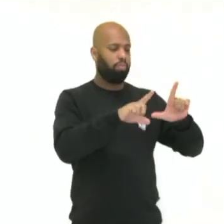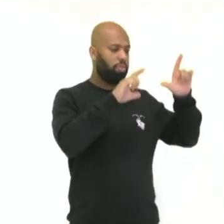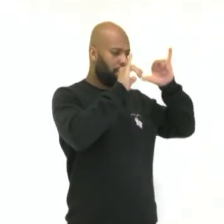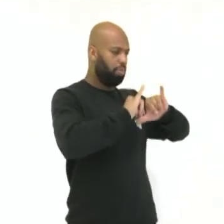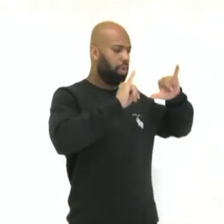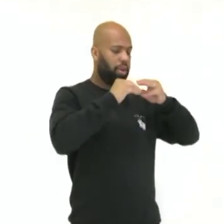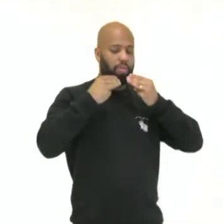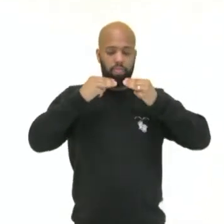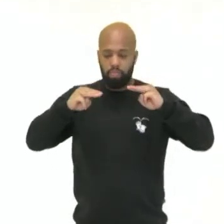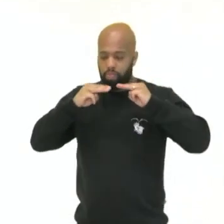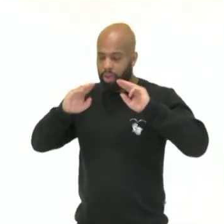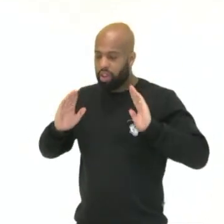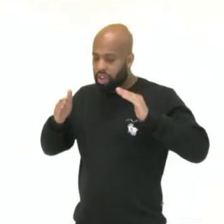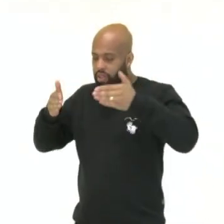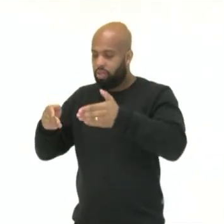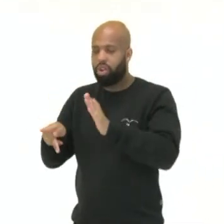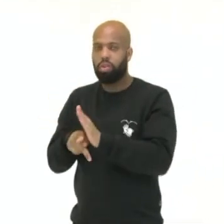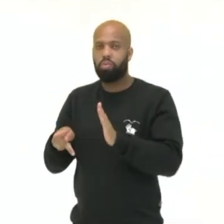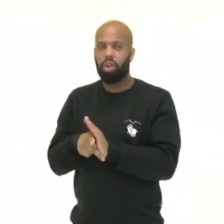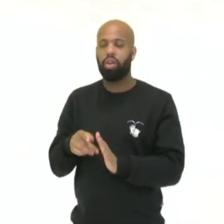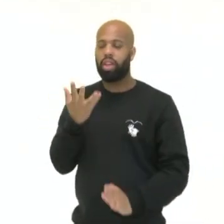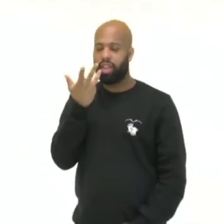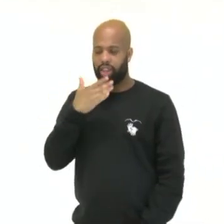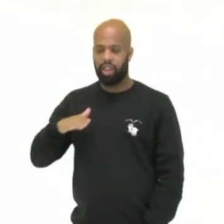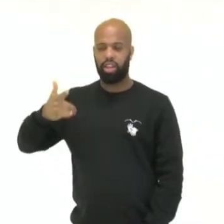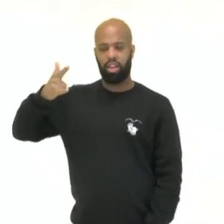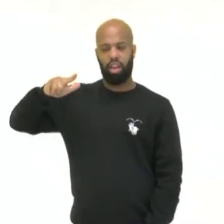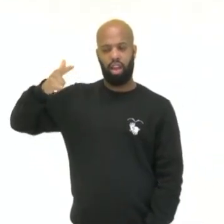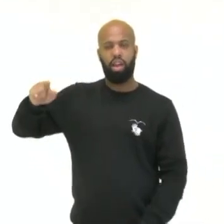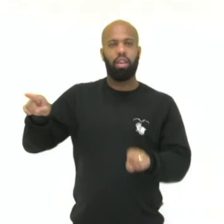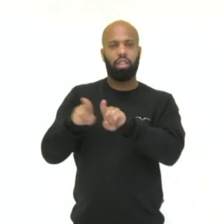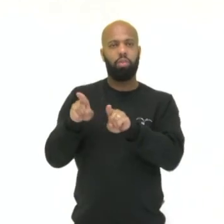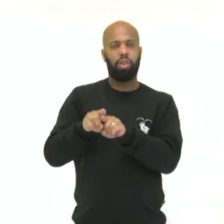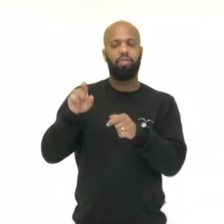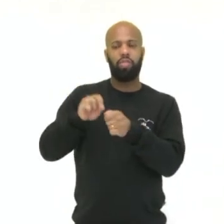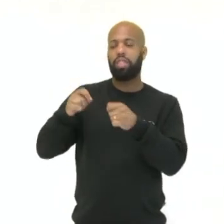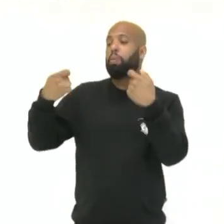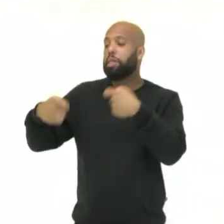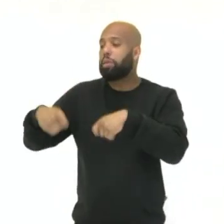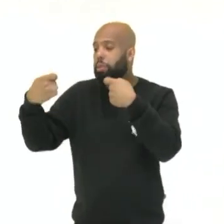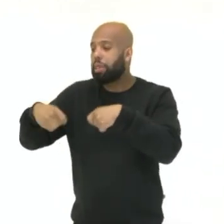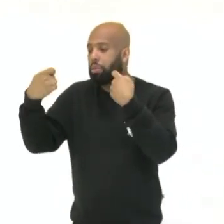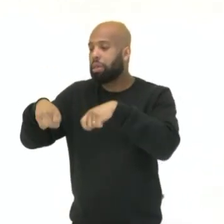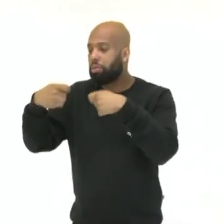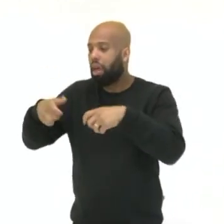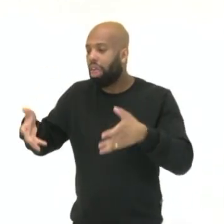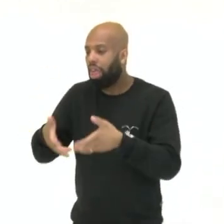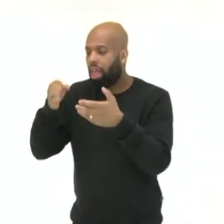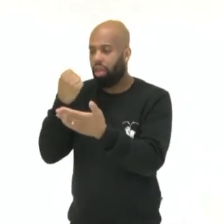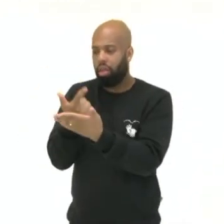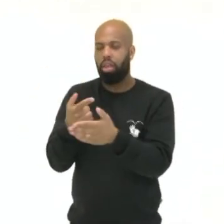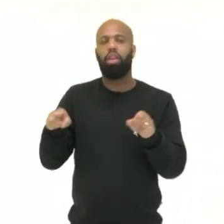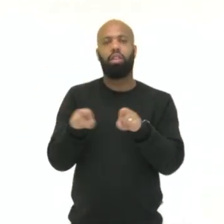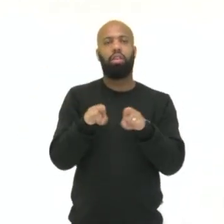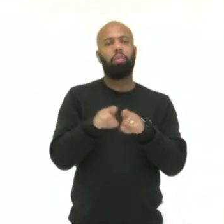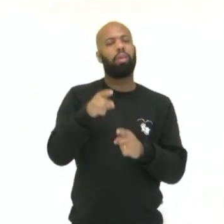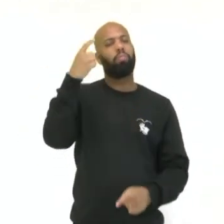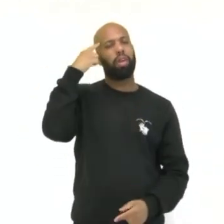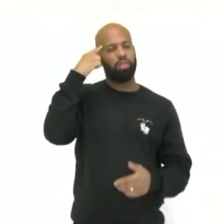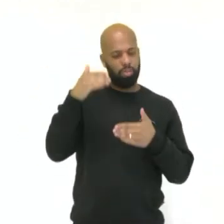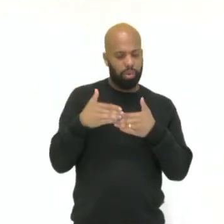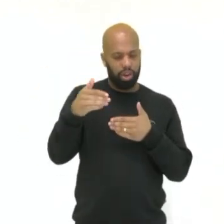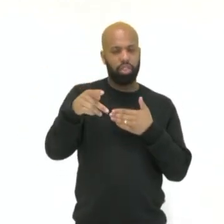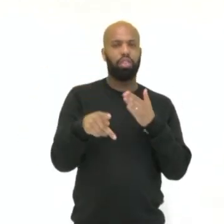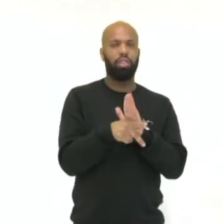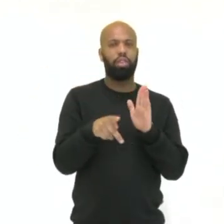publicidade direcionada a cooptar crianças e criar necessidades infantis de consumo. Pensamos também, a partir dessas